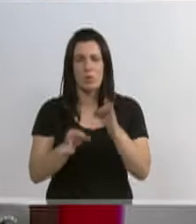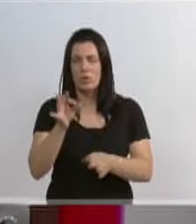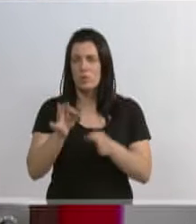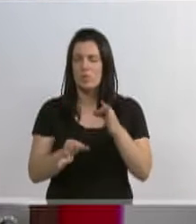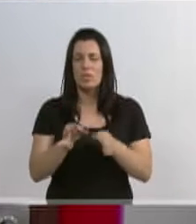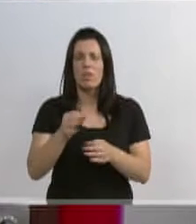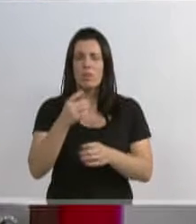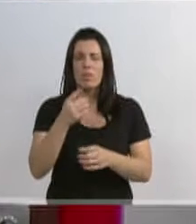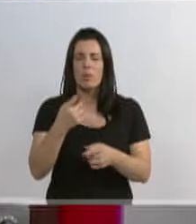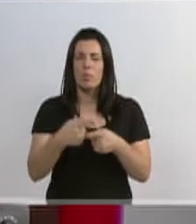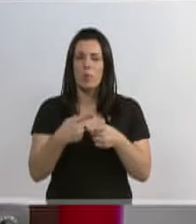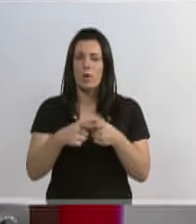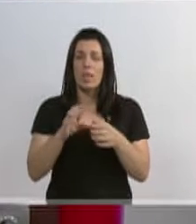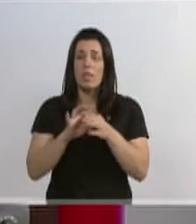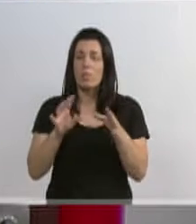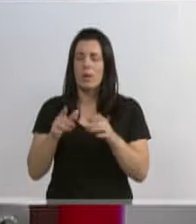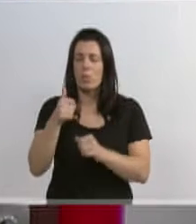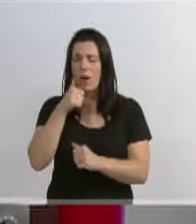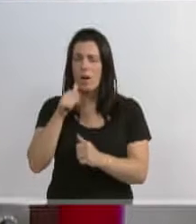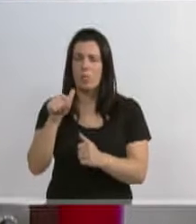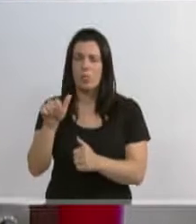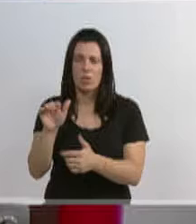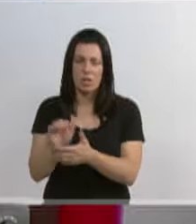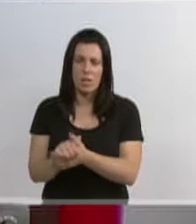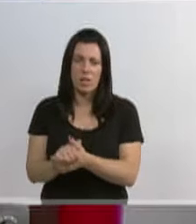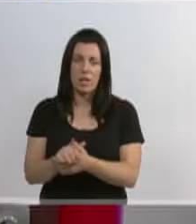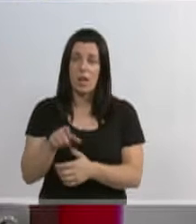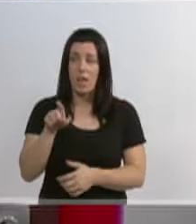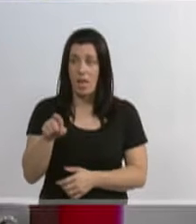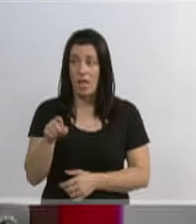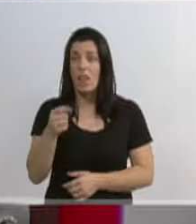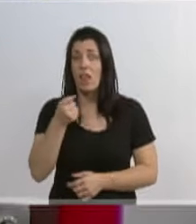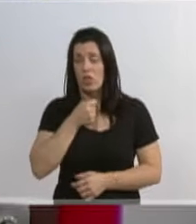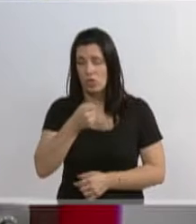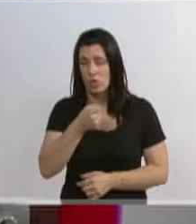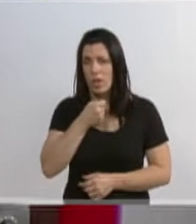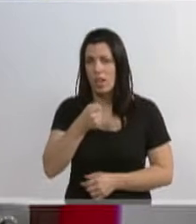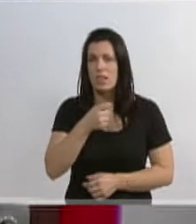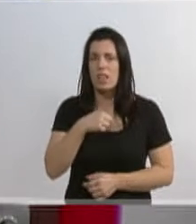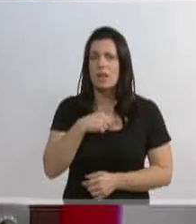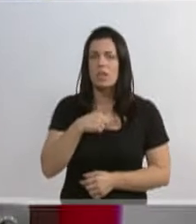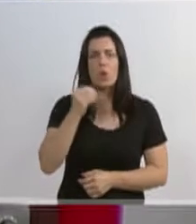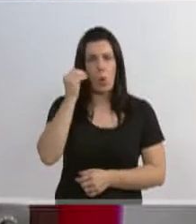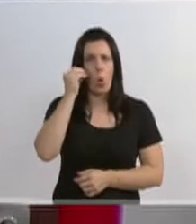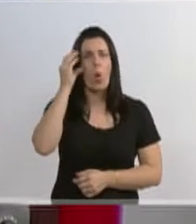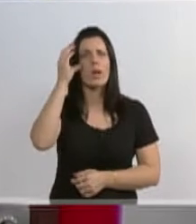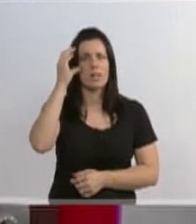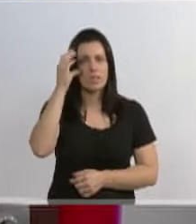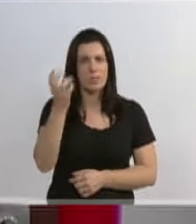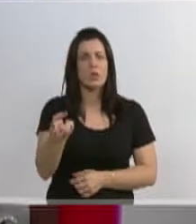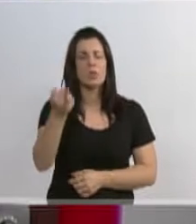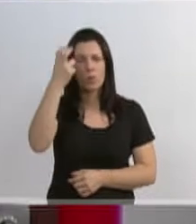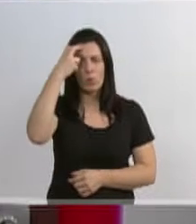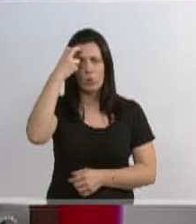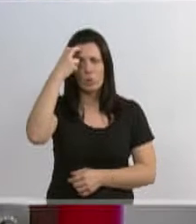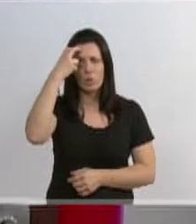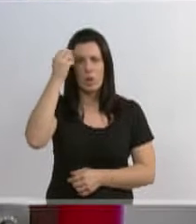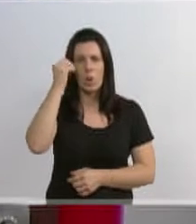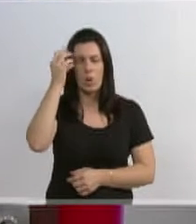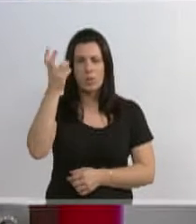dinheiro e de evasão de divisas. Sustentou que a jornalista tinha conhecimento e nível cultural,